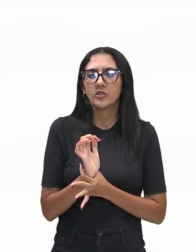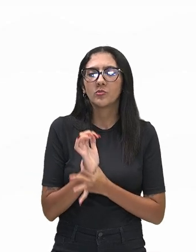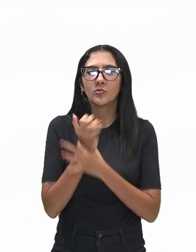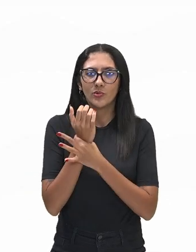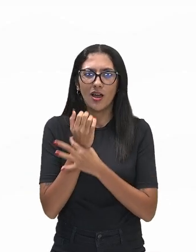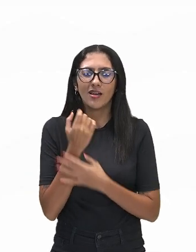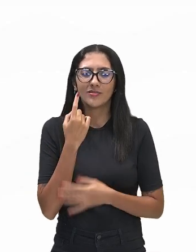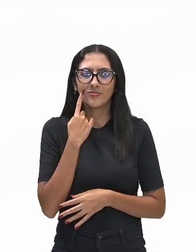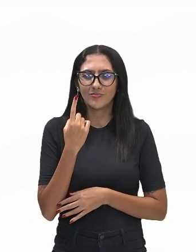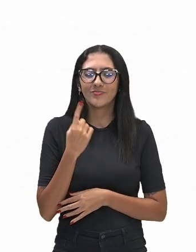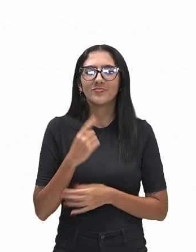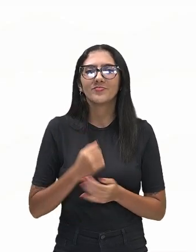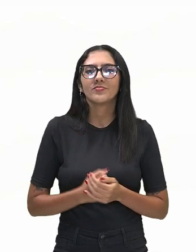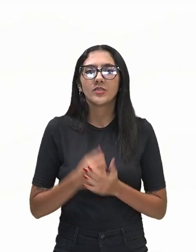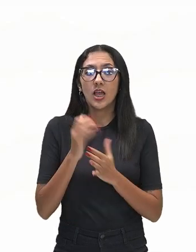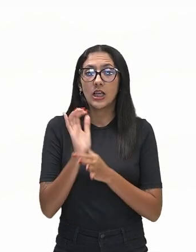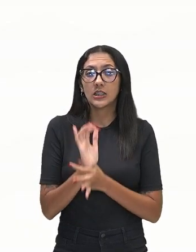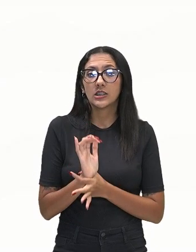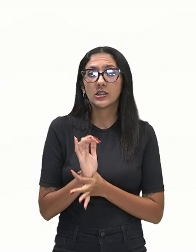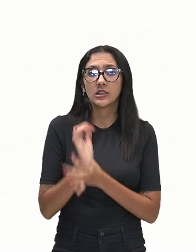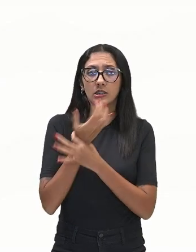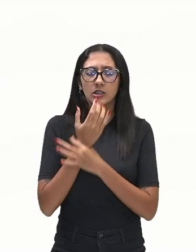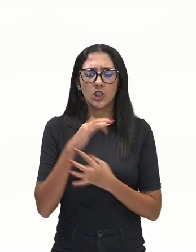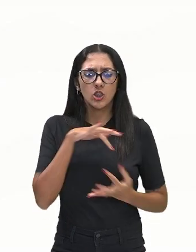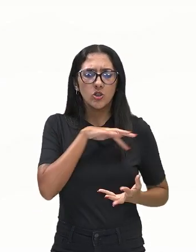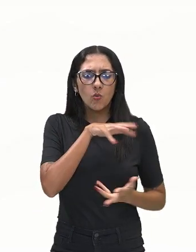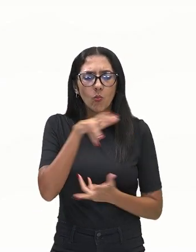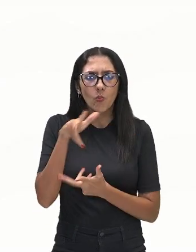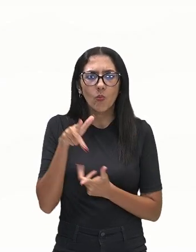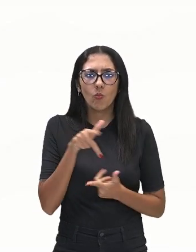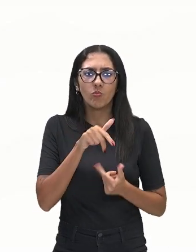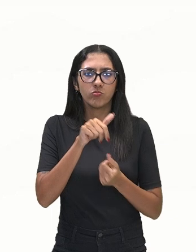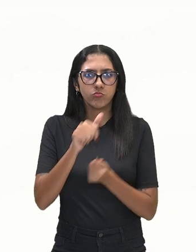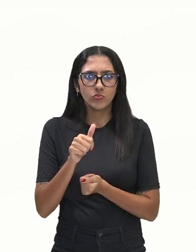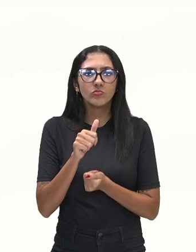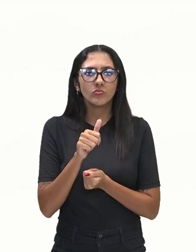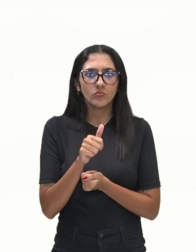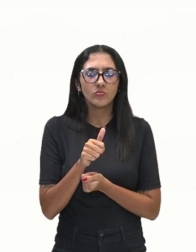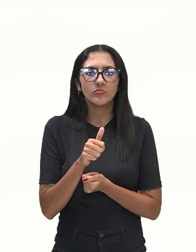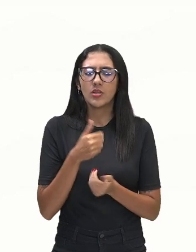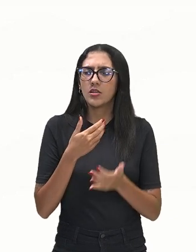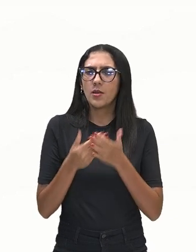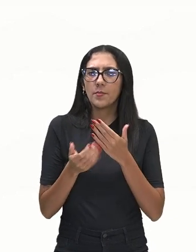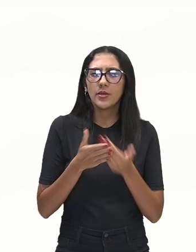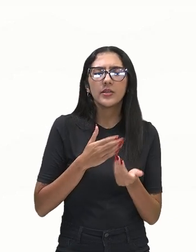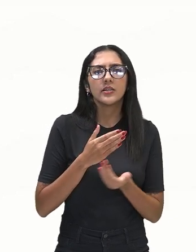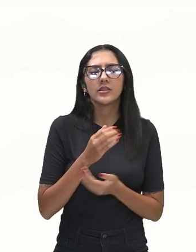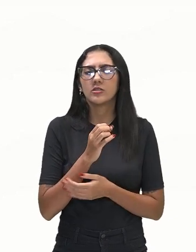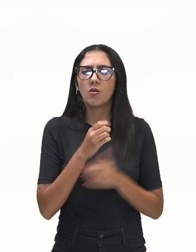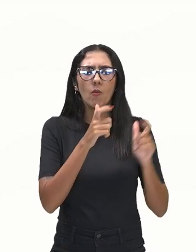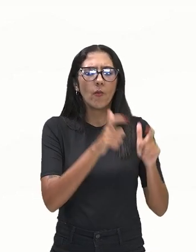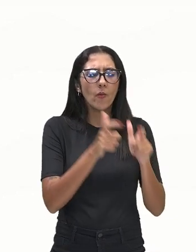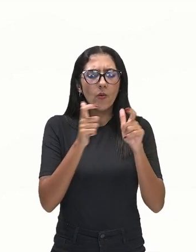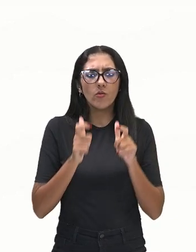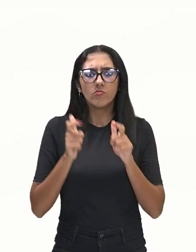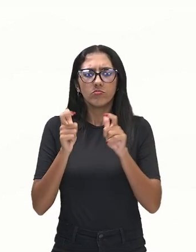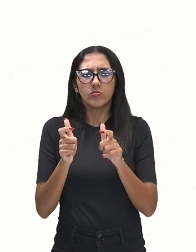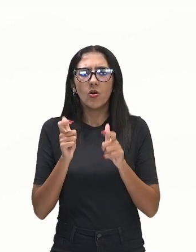vejam vocês, o acesso universal de todos, independente de onde você